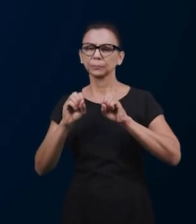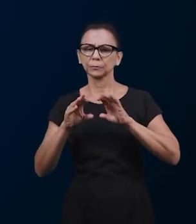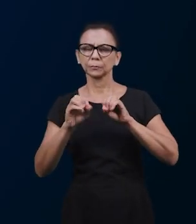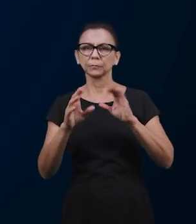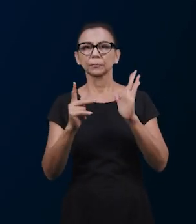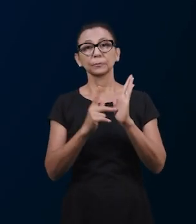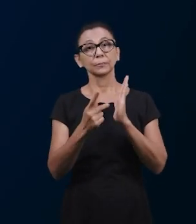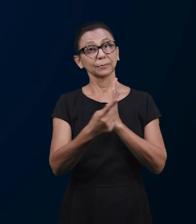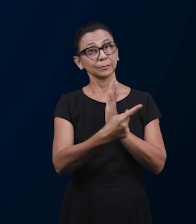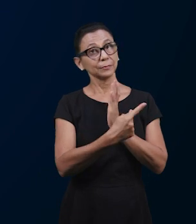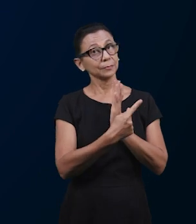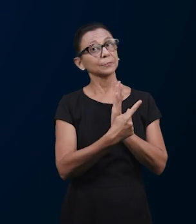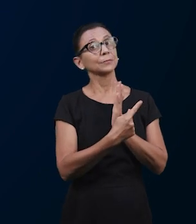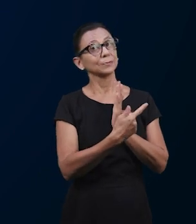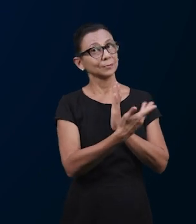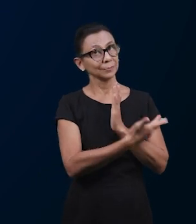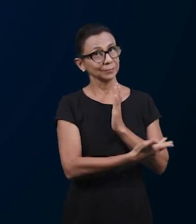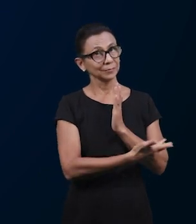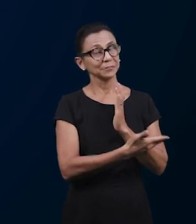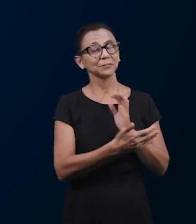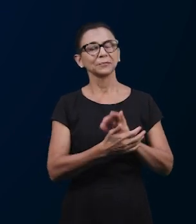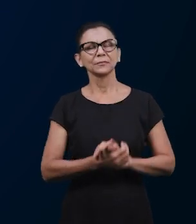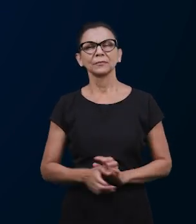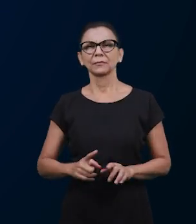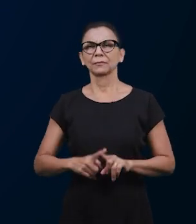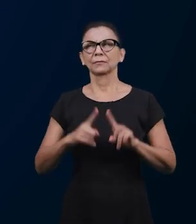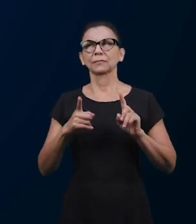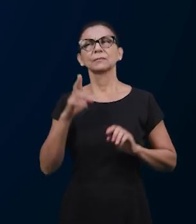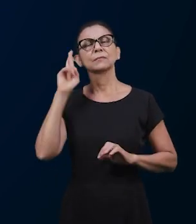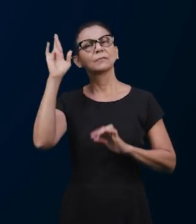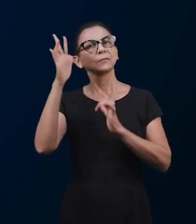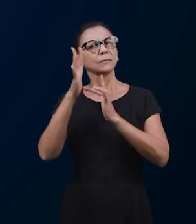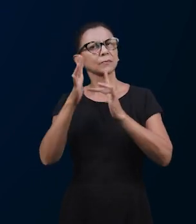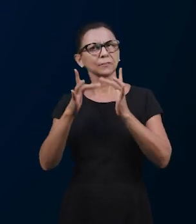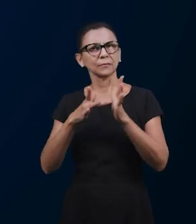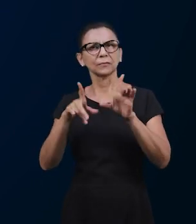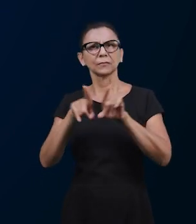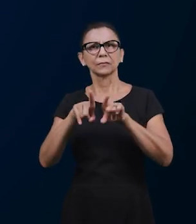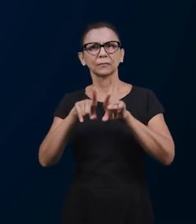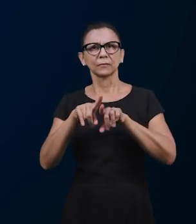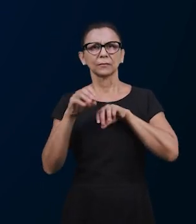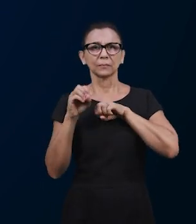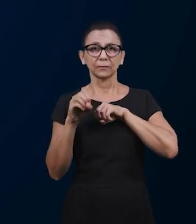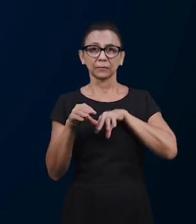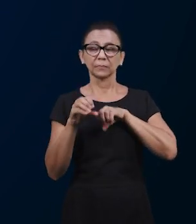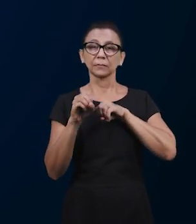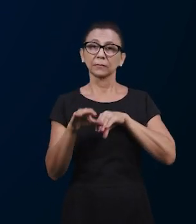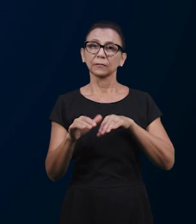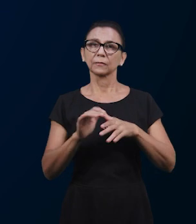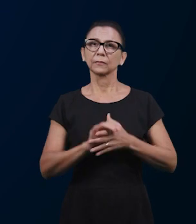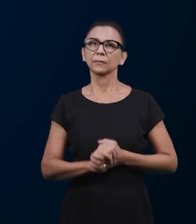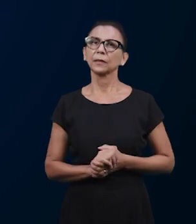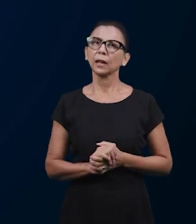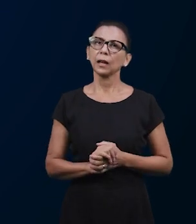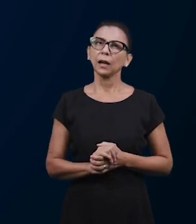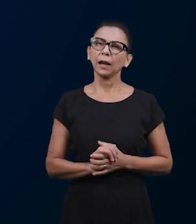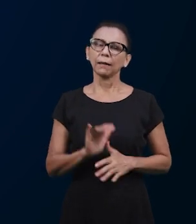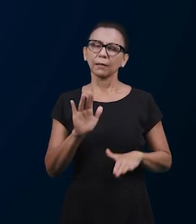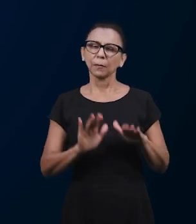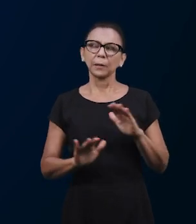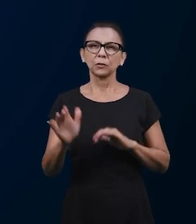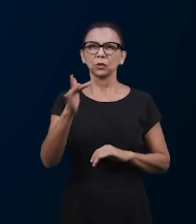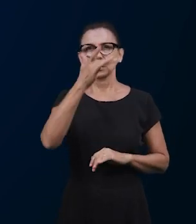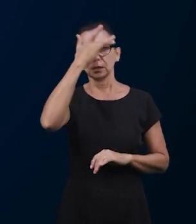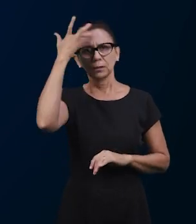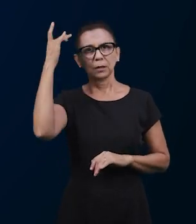parábola, então ele utilizou a parábola do bom samaritano. Mas o Senhor Jesus também, quando ia ensinar, ele ensinava de acordo com quem ele